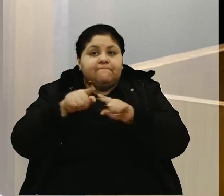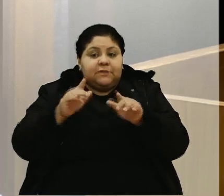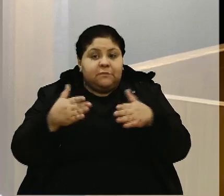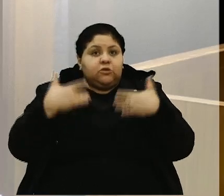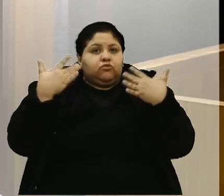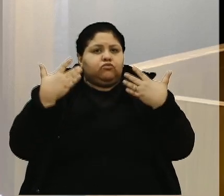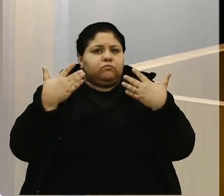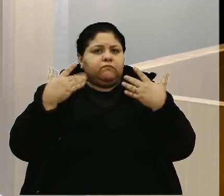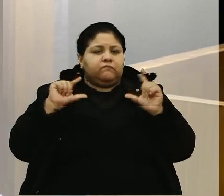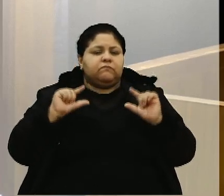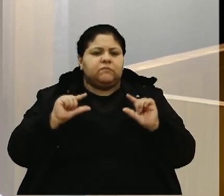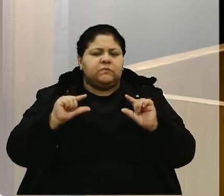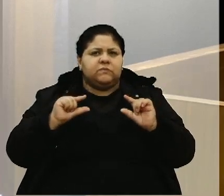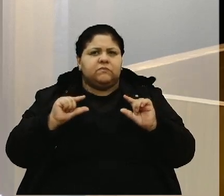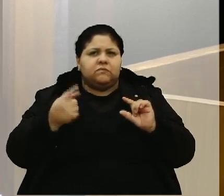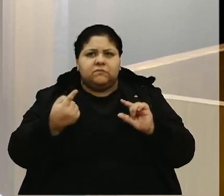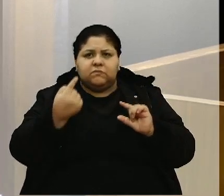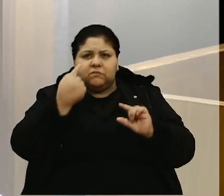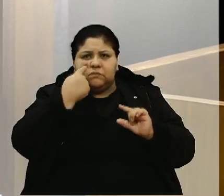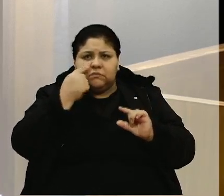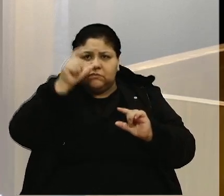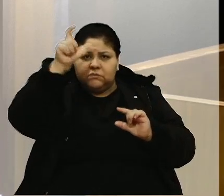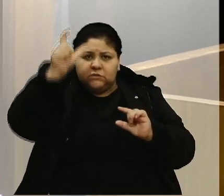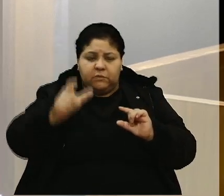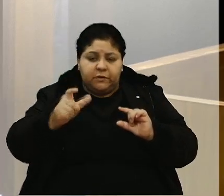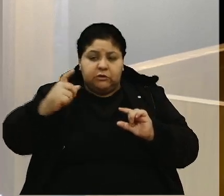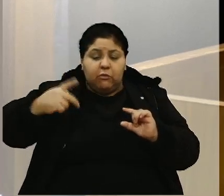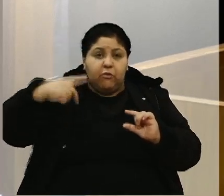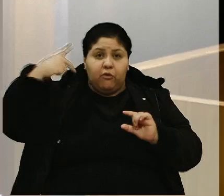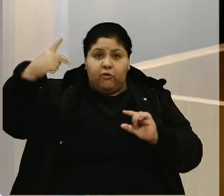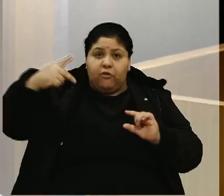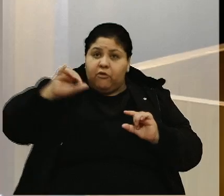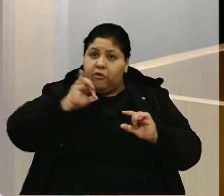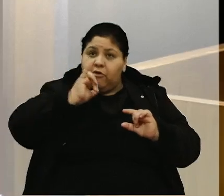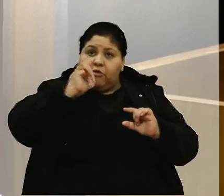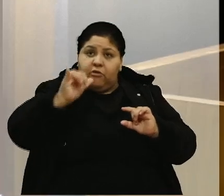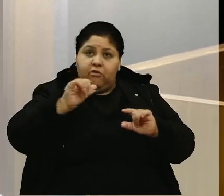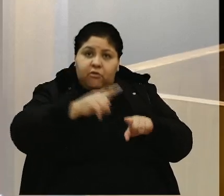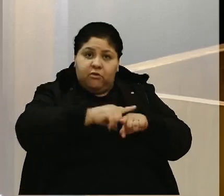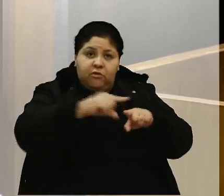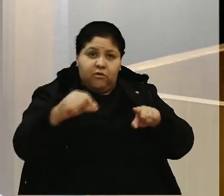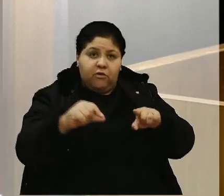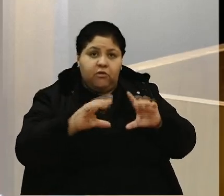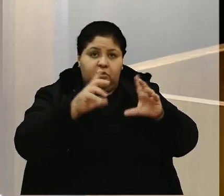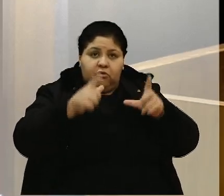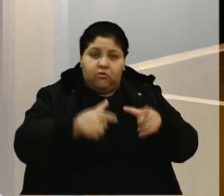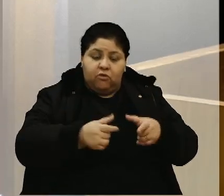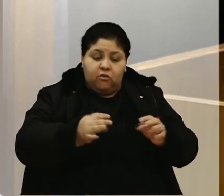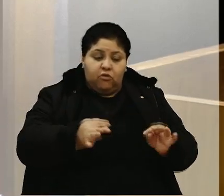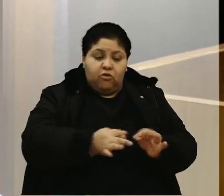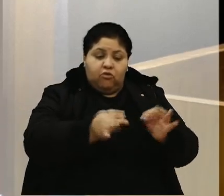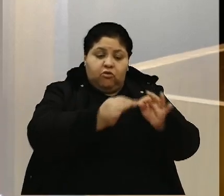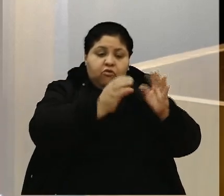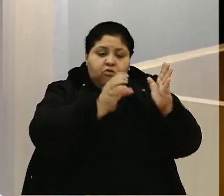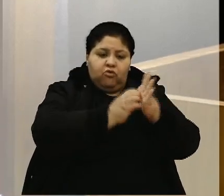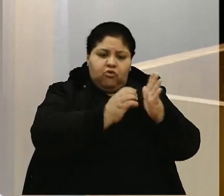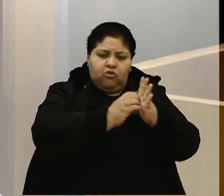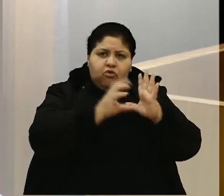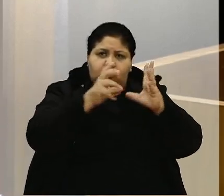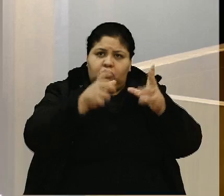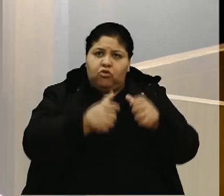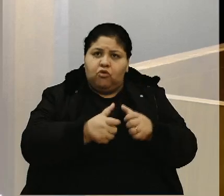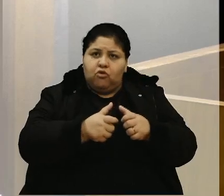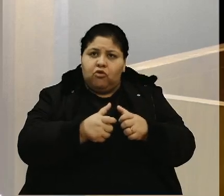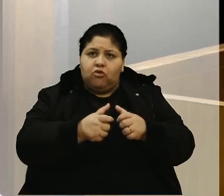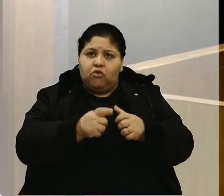Me assusta quando a gente vê, né, uma pessoa política dizendo que vai sair e todos os técnicos, servidores, todo mundo que está na pasta dizendo